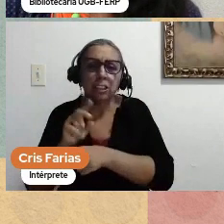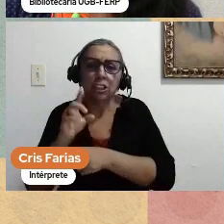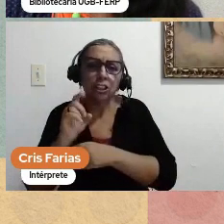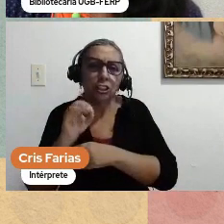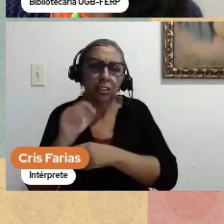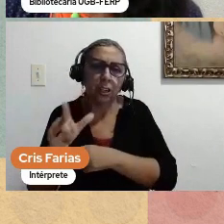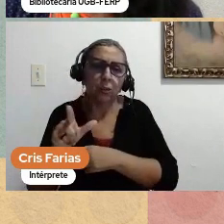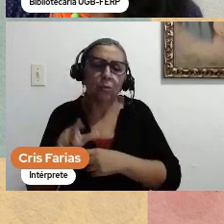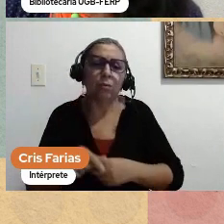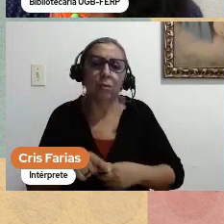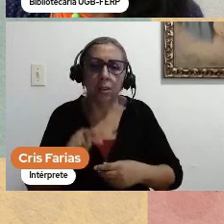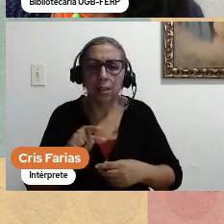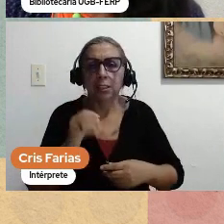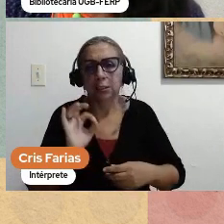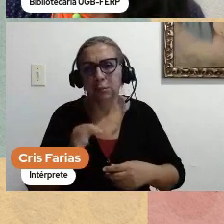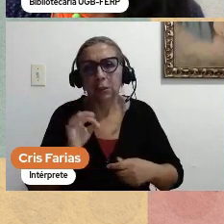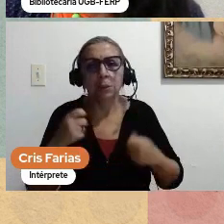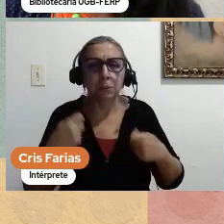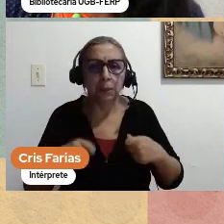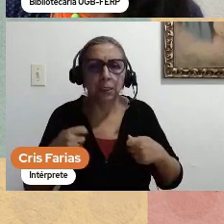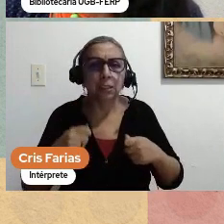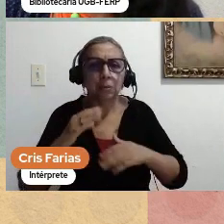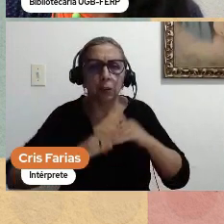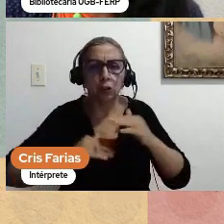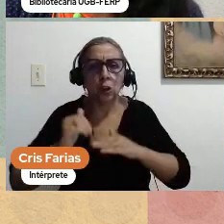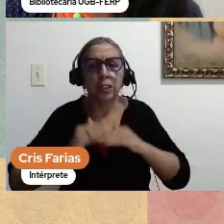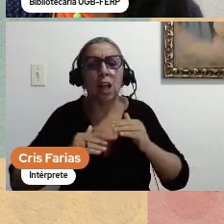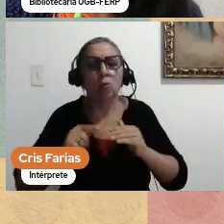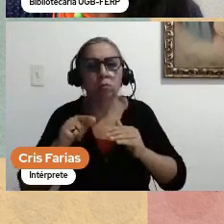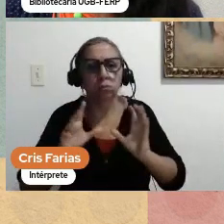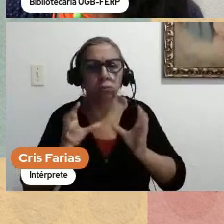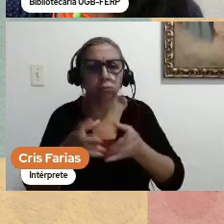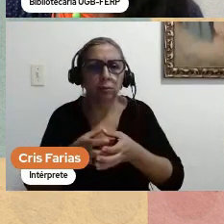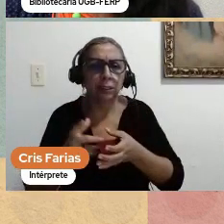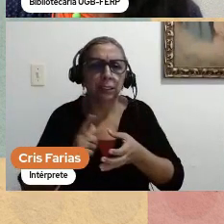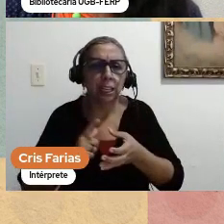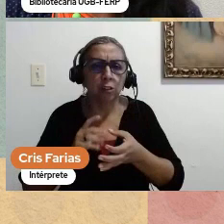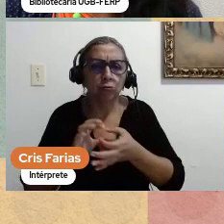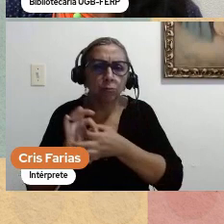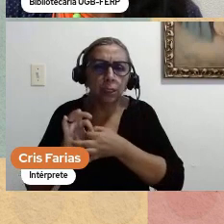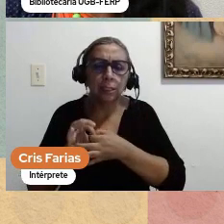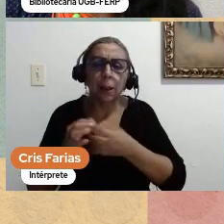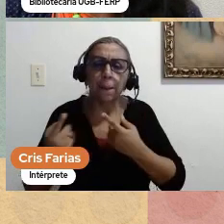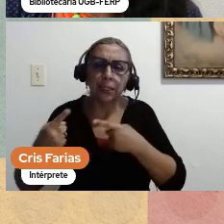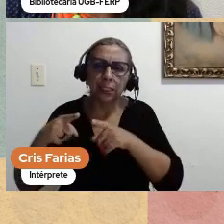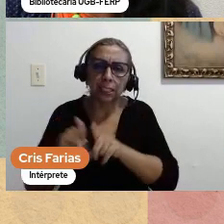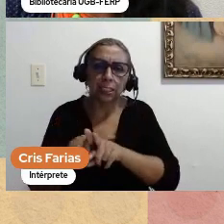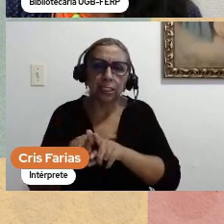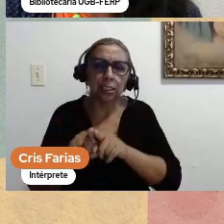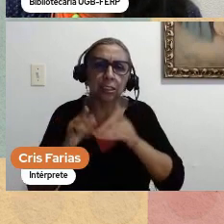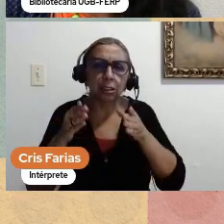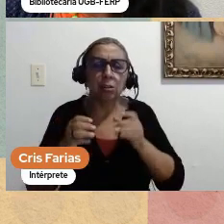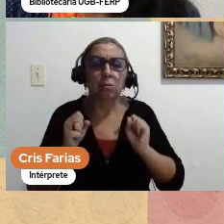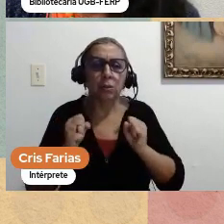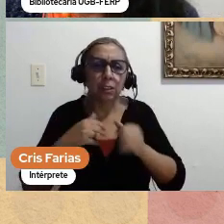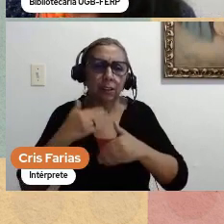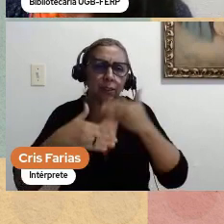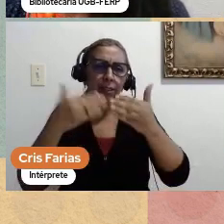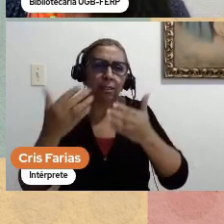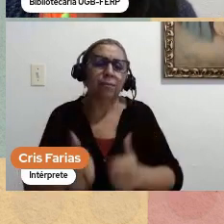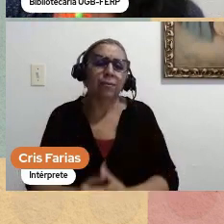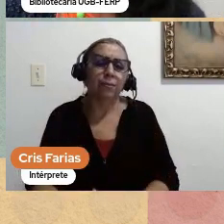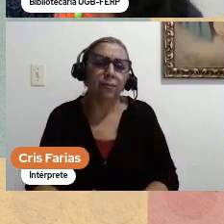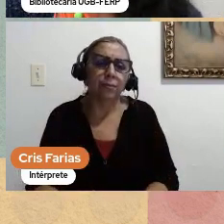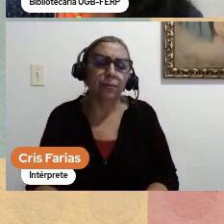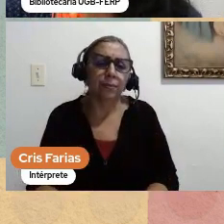e que é isso mesmo, precisamos de profissionais assim, que tenham essa união, essa parceria, essa dedicação, para que possamos avançar.